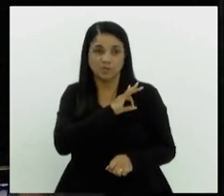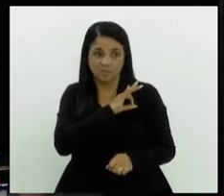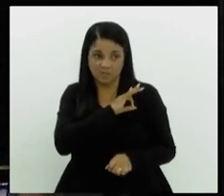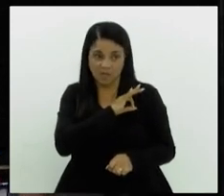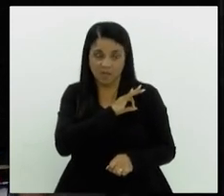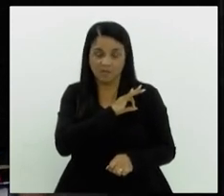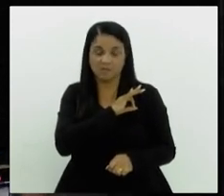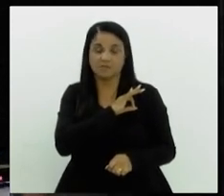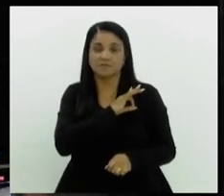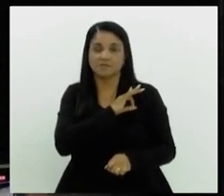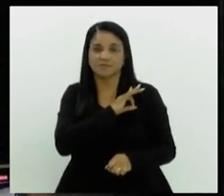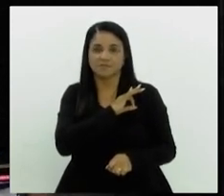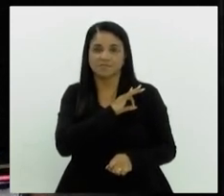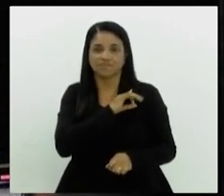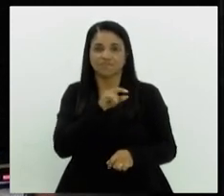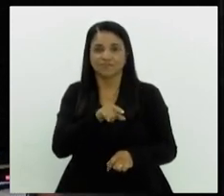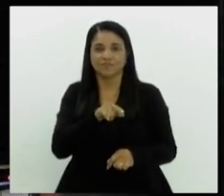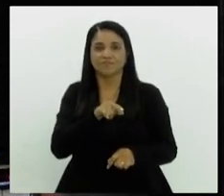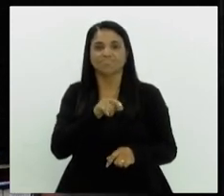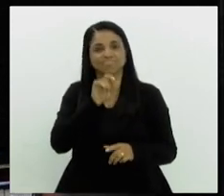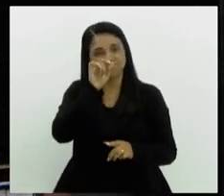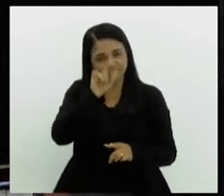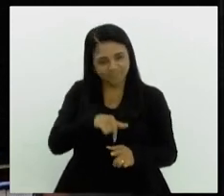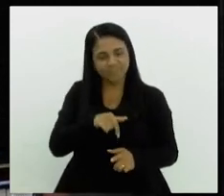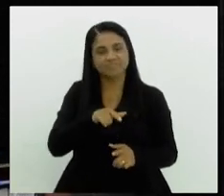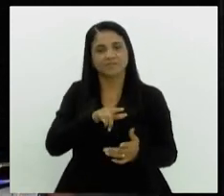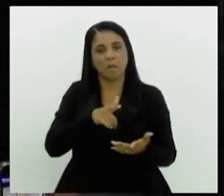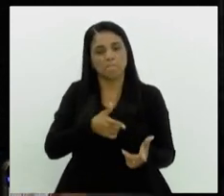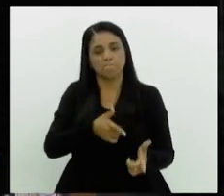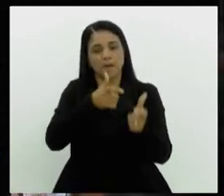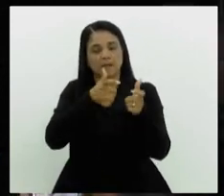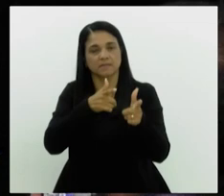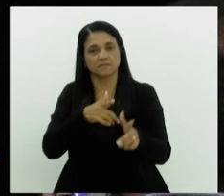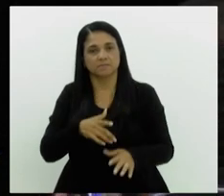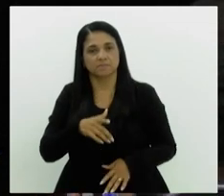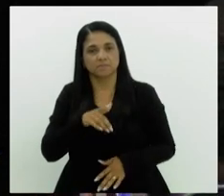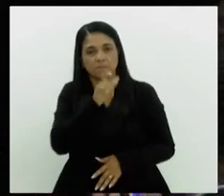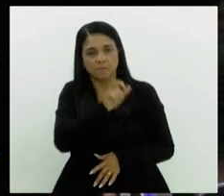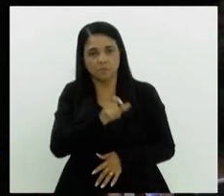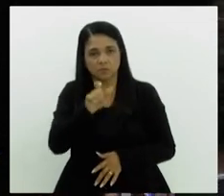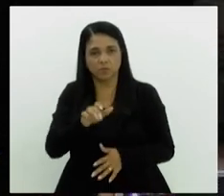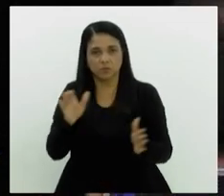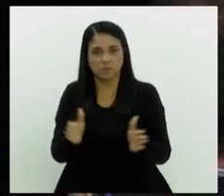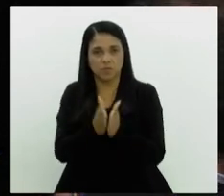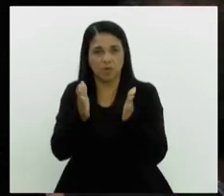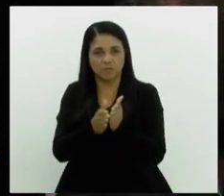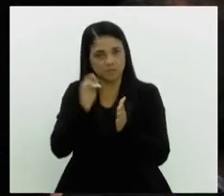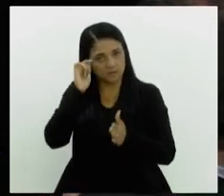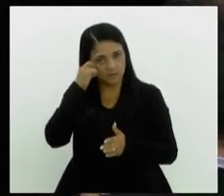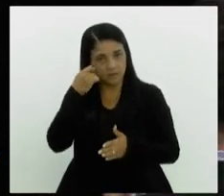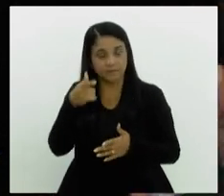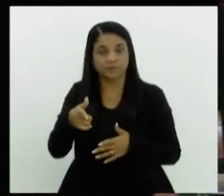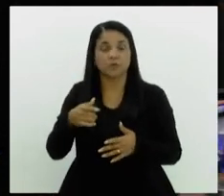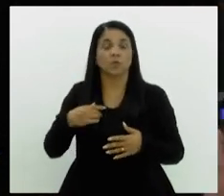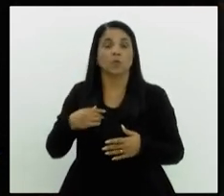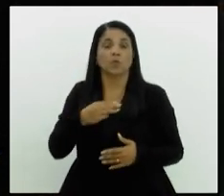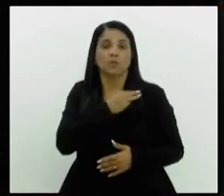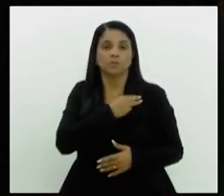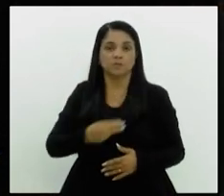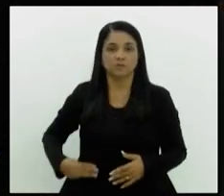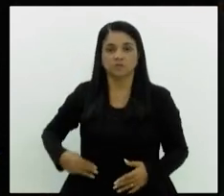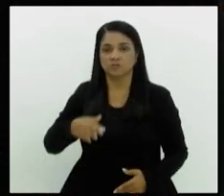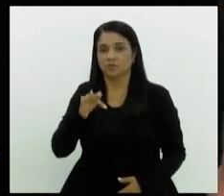eles, seriam os genocidas. E, baseado, então, nessa tese, o ministro do Supremo Tribunal Federal, o ministro Edson